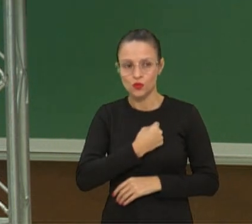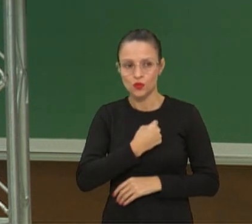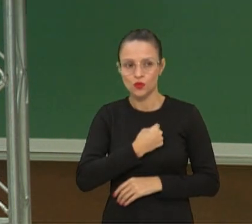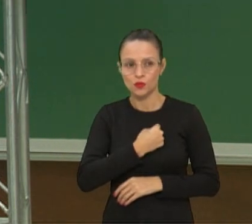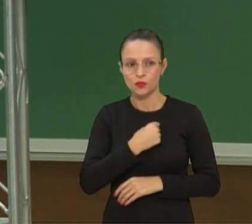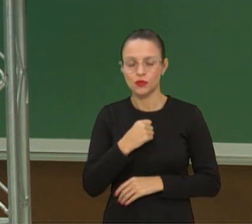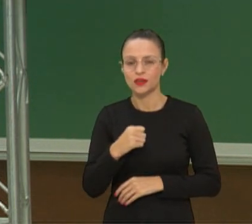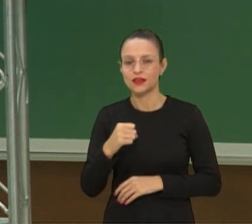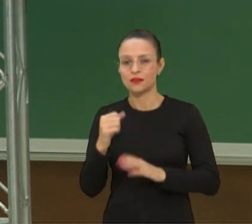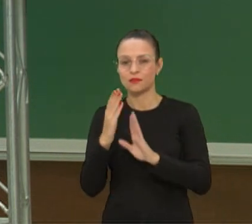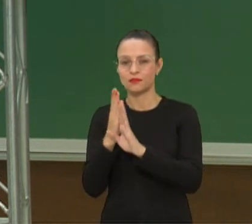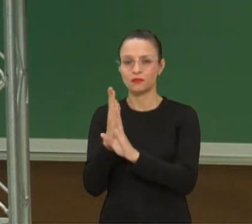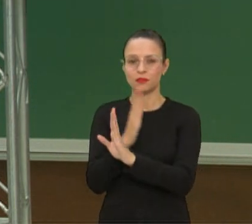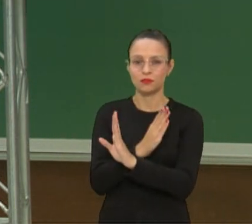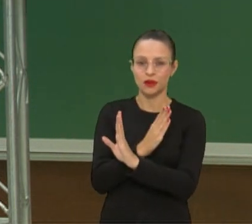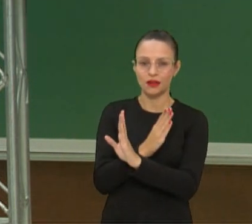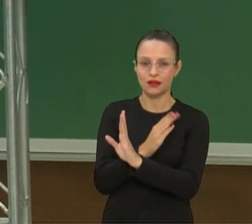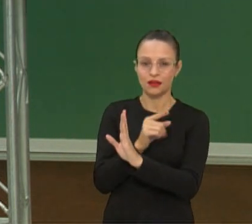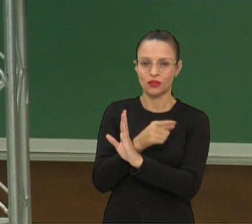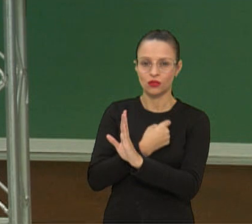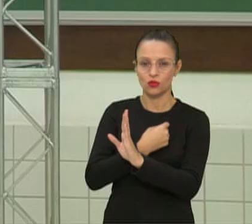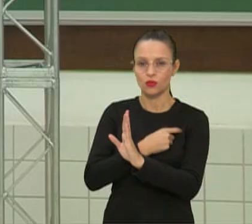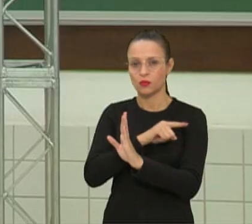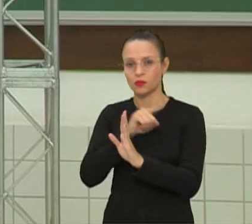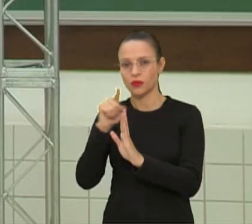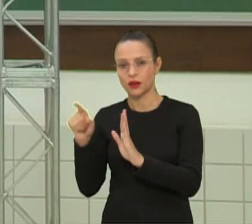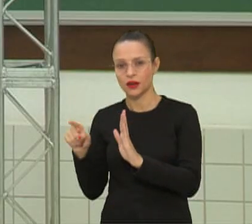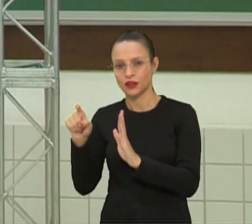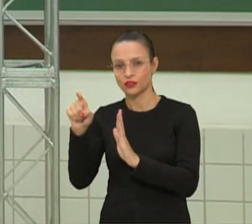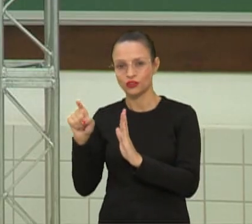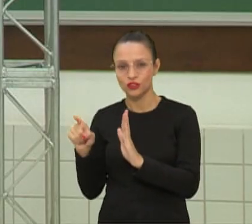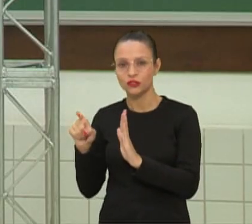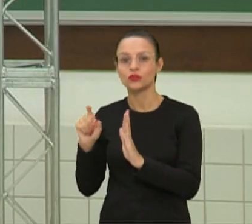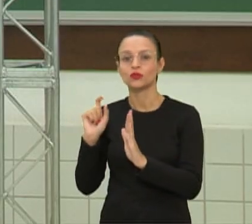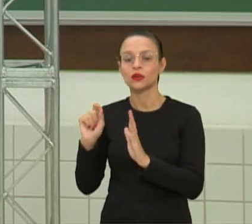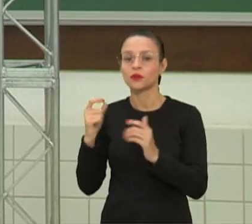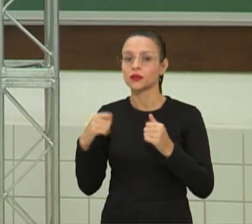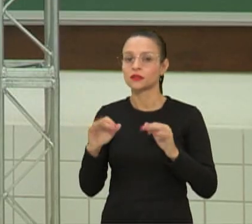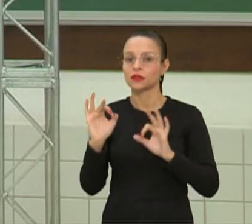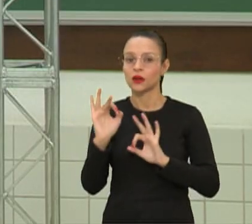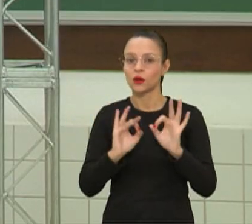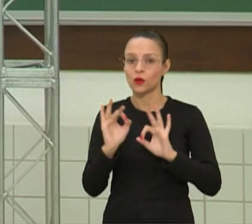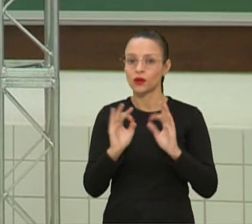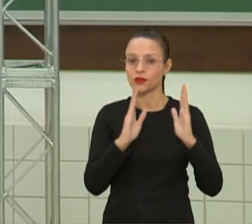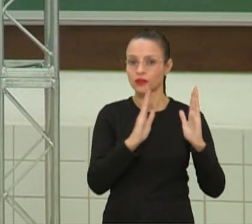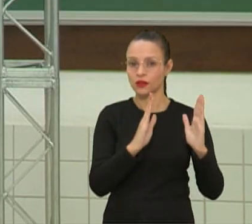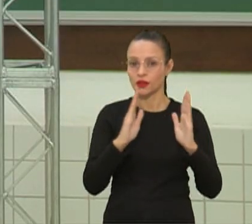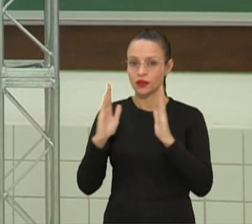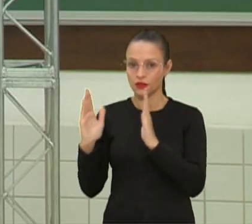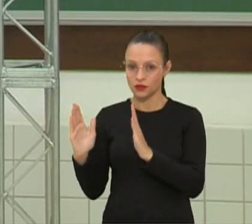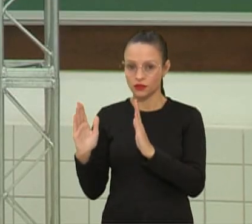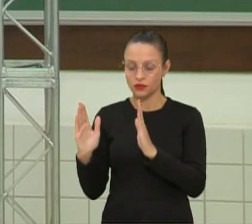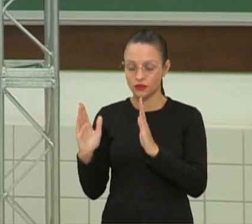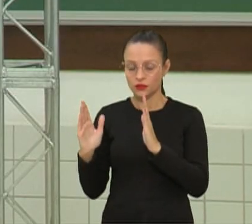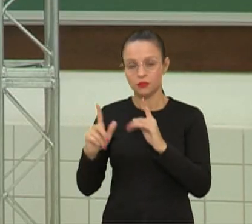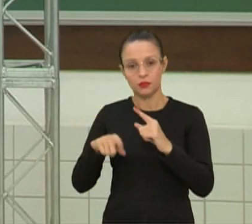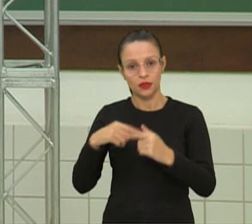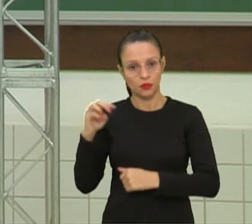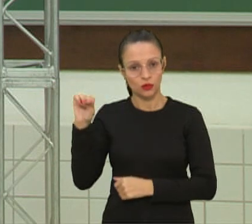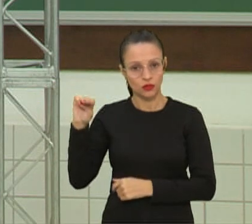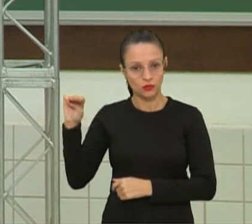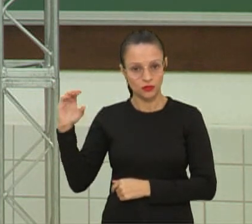tem x no segundo membro. O que eu vou ter que fazer? O que eu preciso fazer é ordenar a equação primeiro para depois tirar o MMC. Então, dá uma